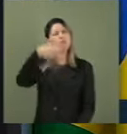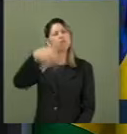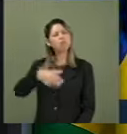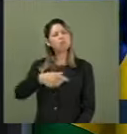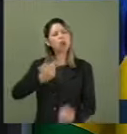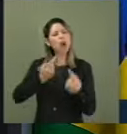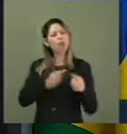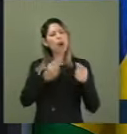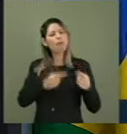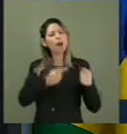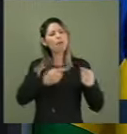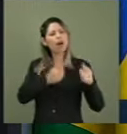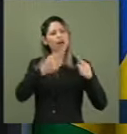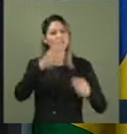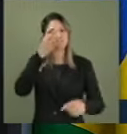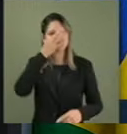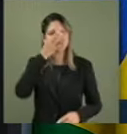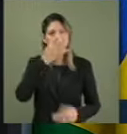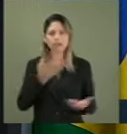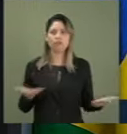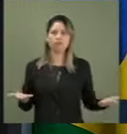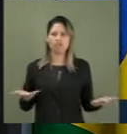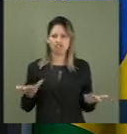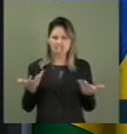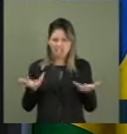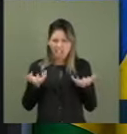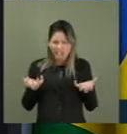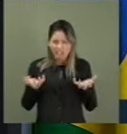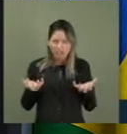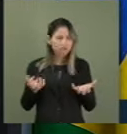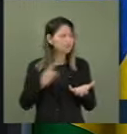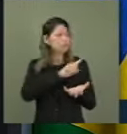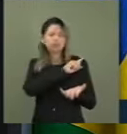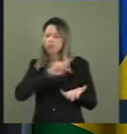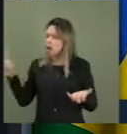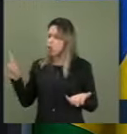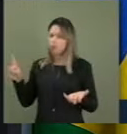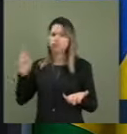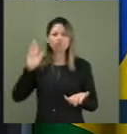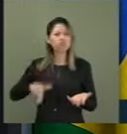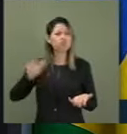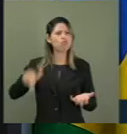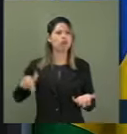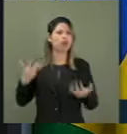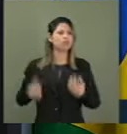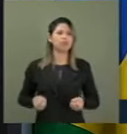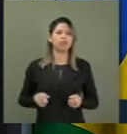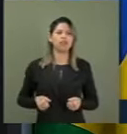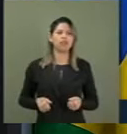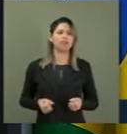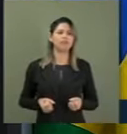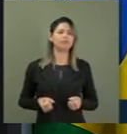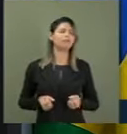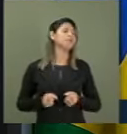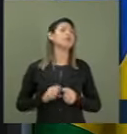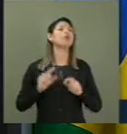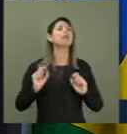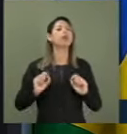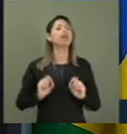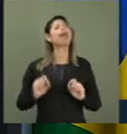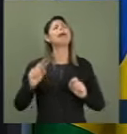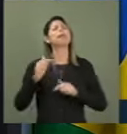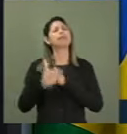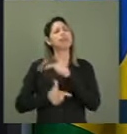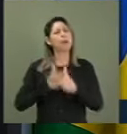É isso que nós queremos no Brasil? Jamais, não deixaremos. Para encerrar, senhor presidente, muito trabalho